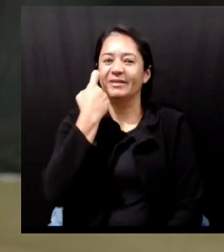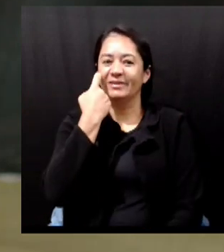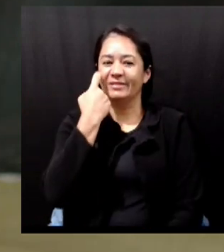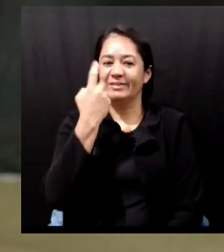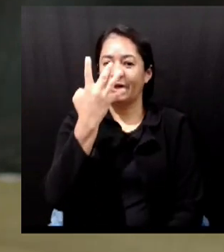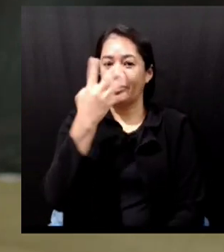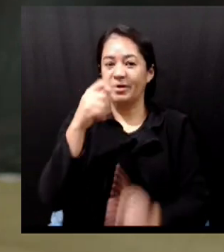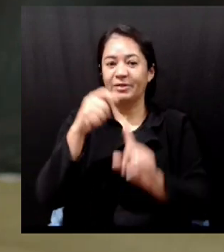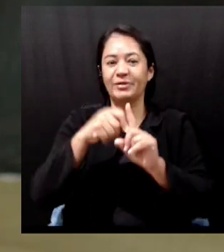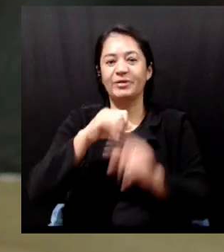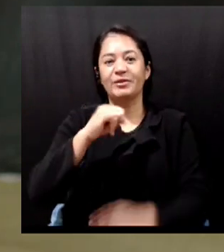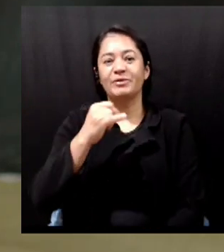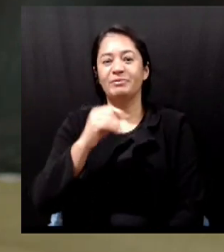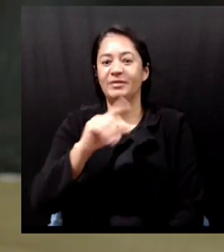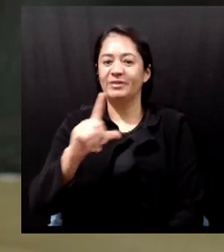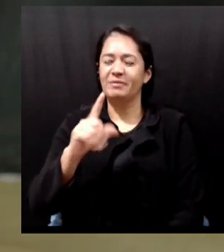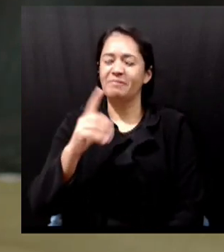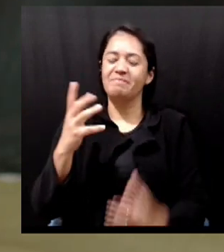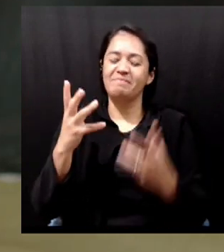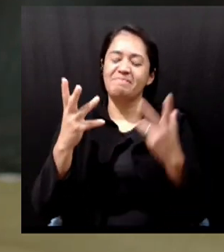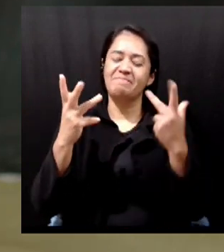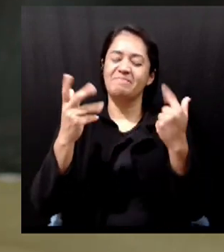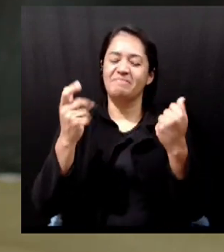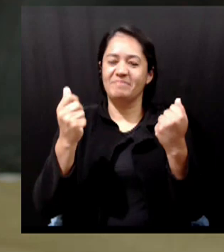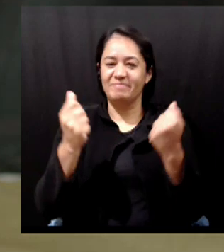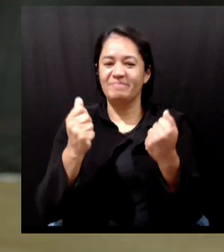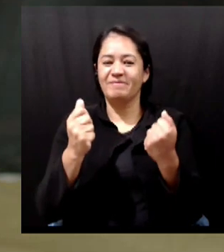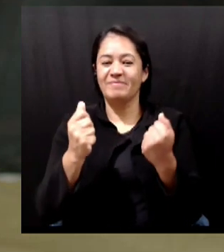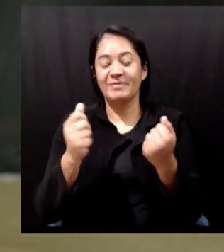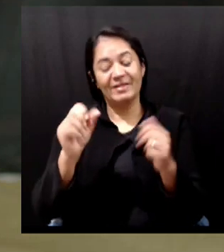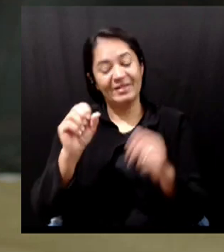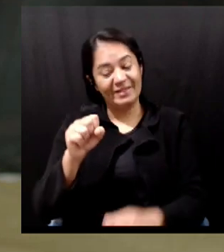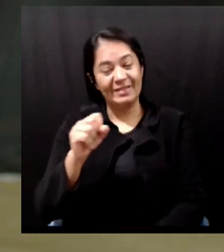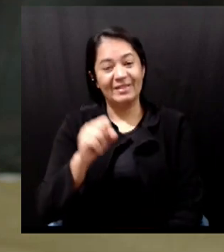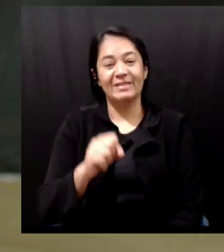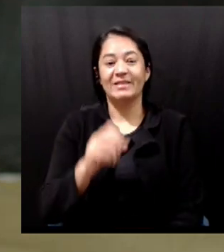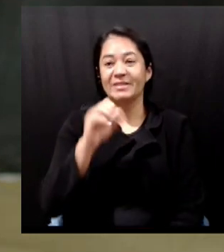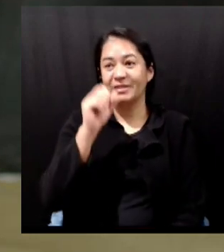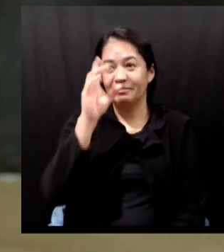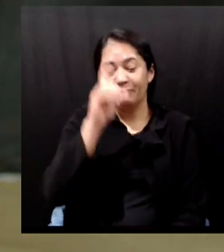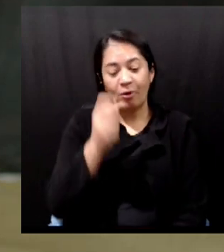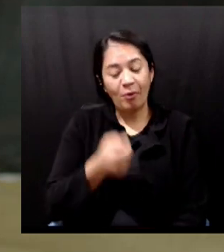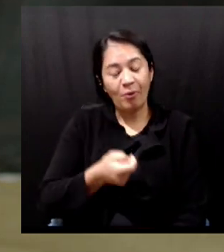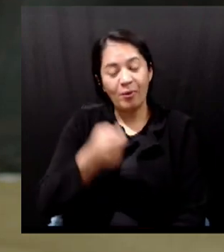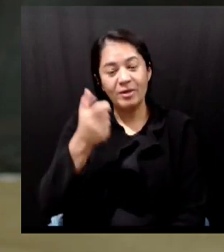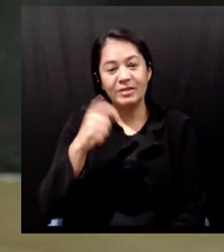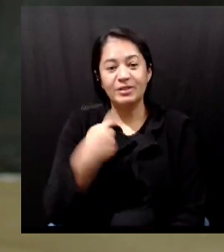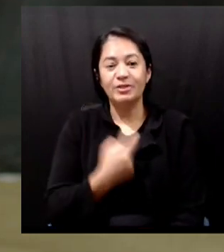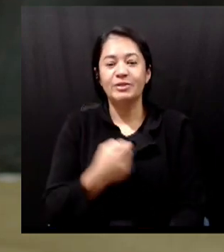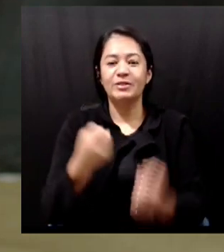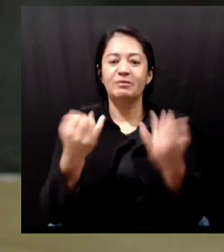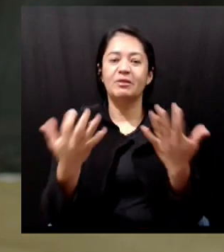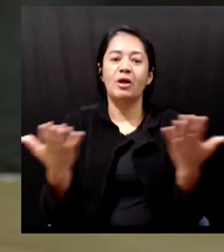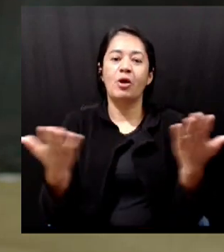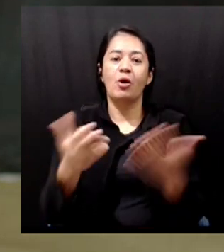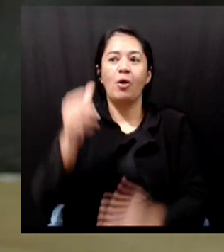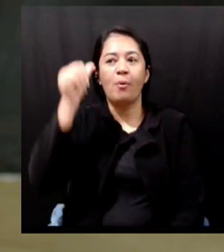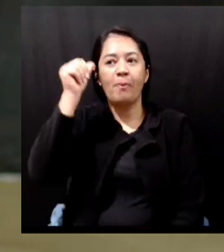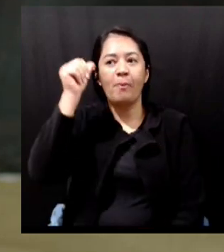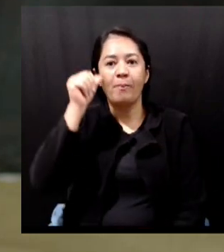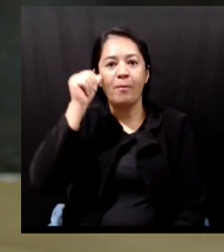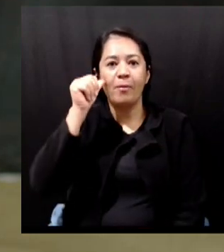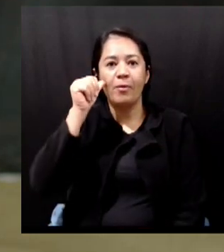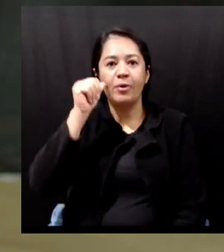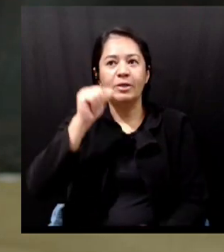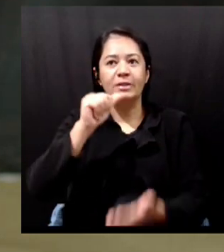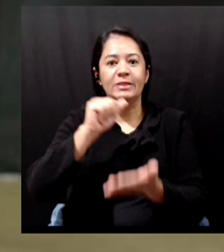julho. Que maravilha, né, gente? É final de semana. No programa de hoje nós vamos falar sobre mulheres multitarefas. Mesmo com